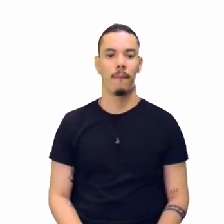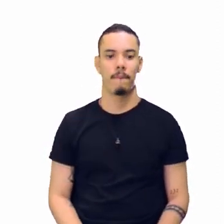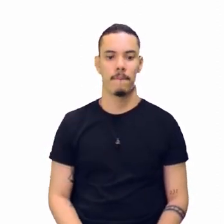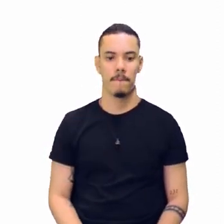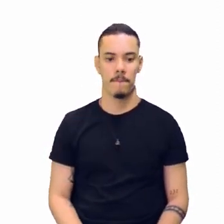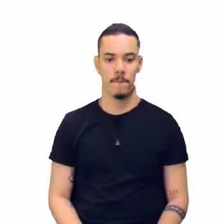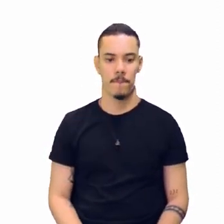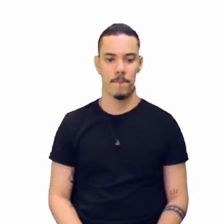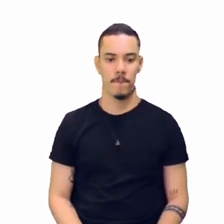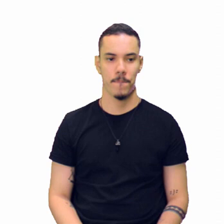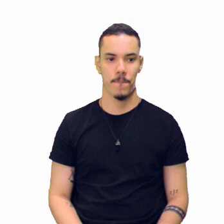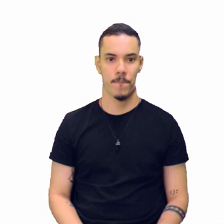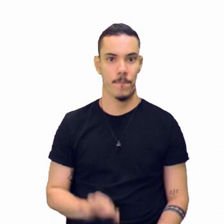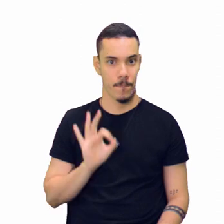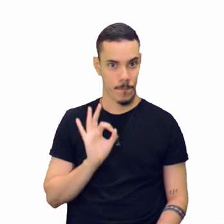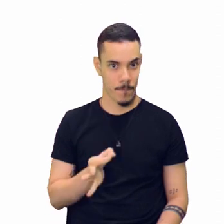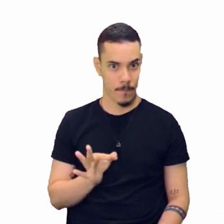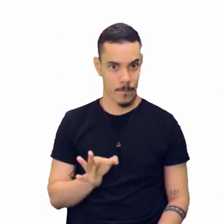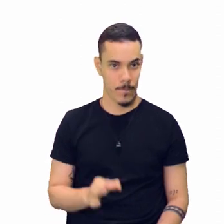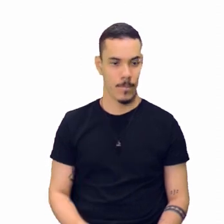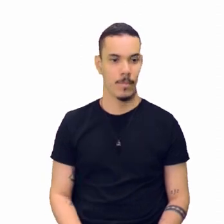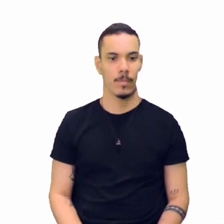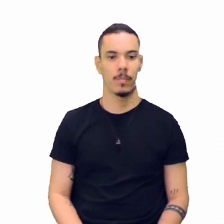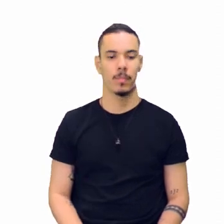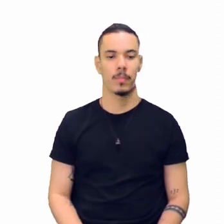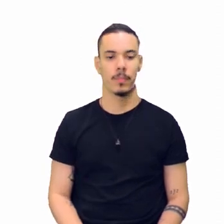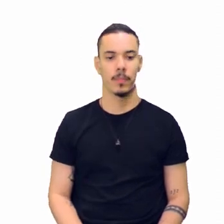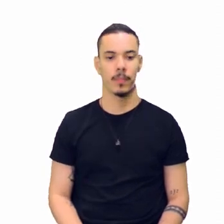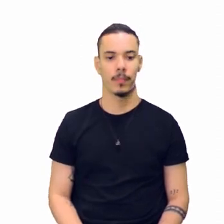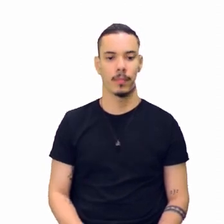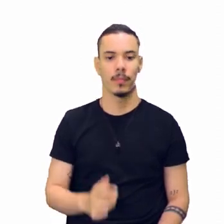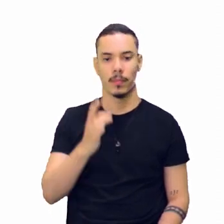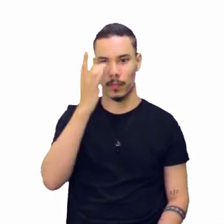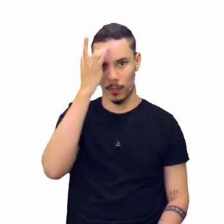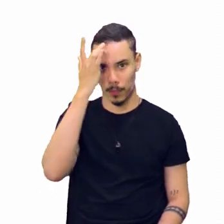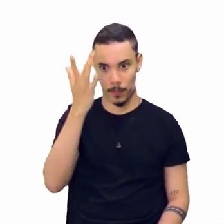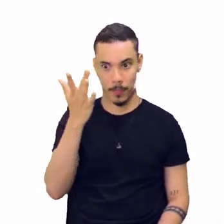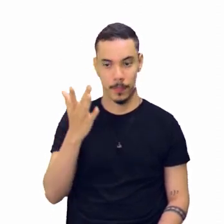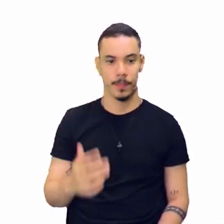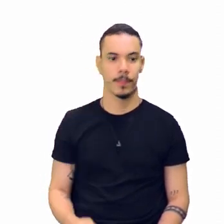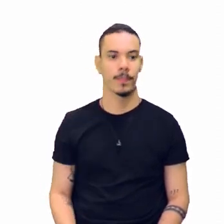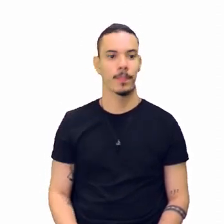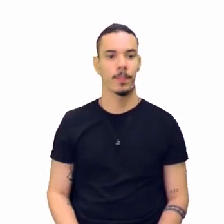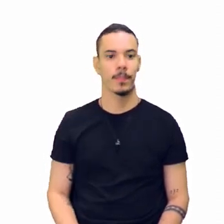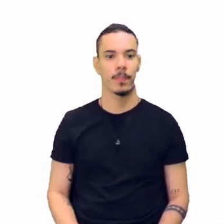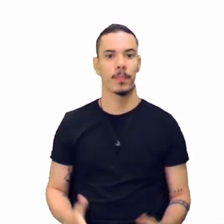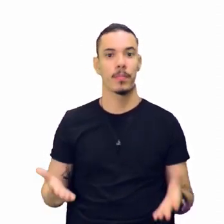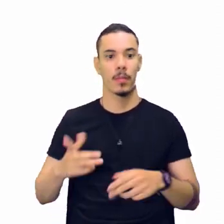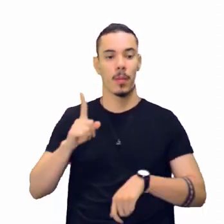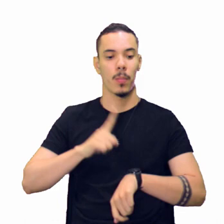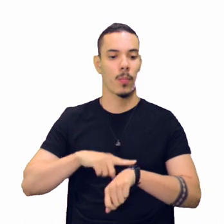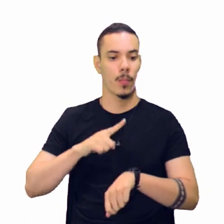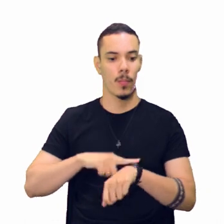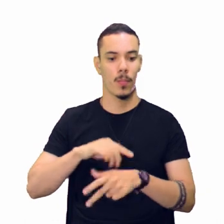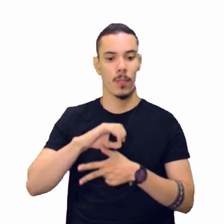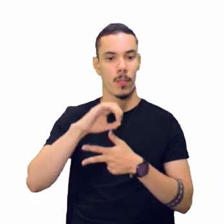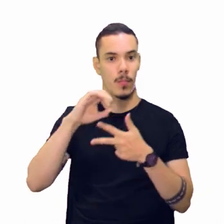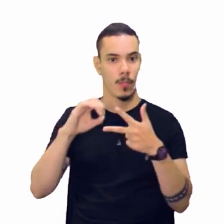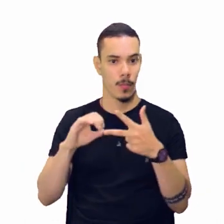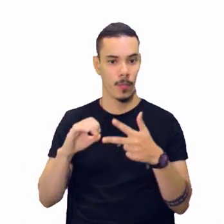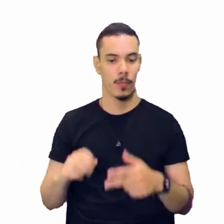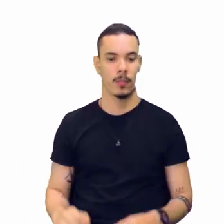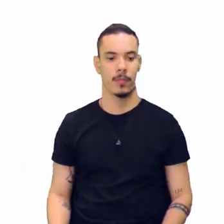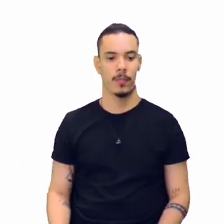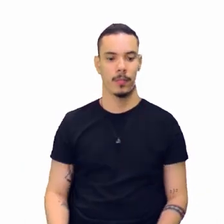letra C. Beleza? Muito fácil, né? Agora, Amadinho, momento de treinar. Agora com questões